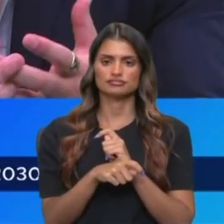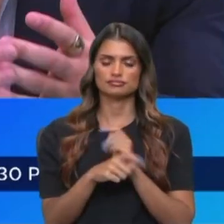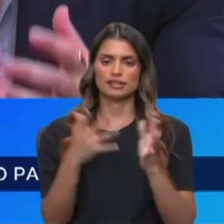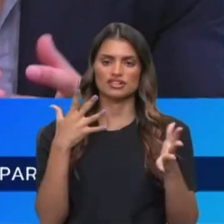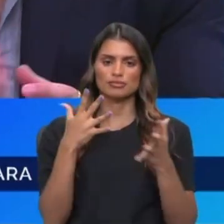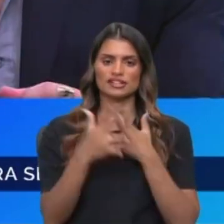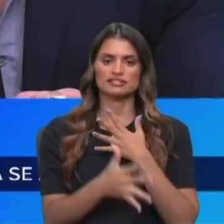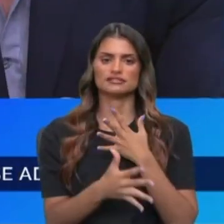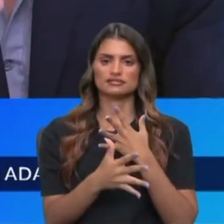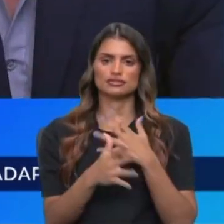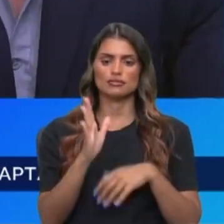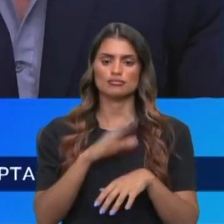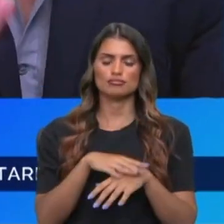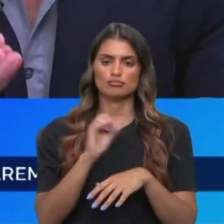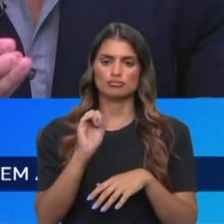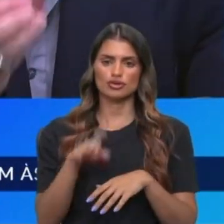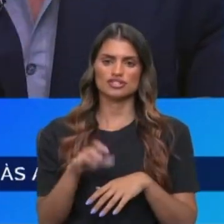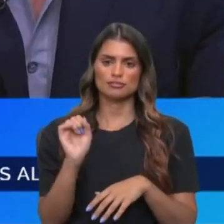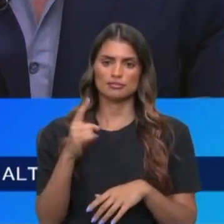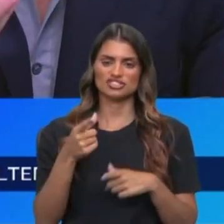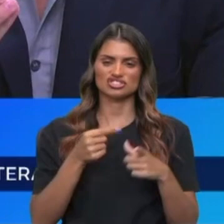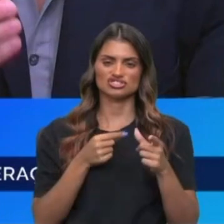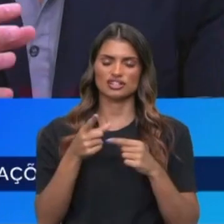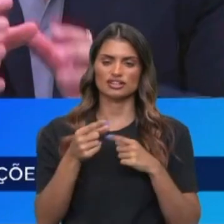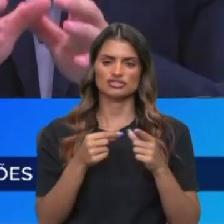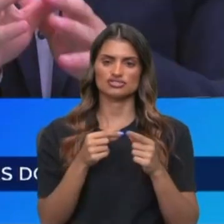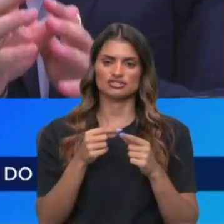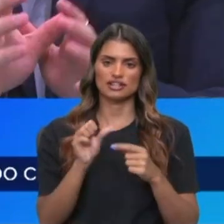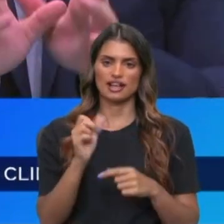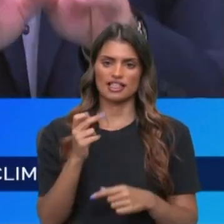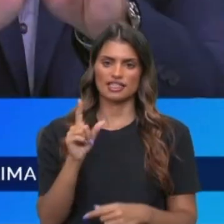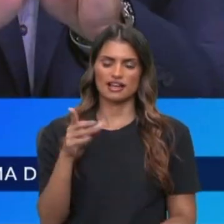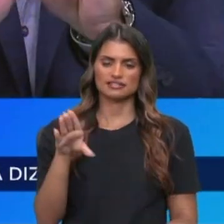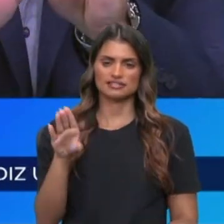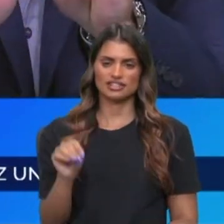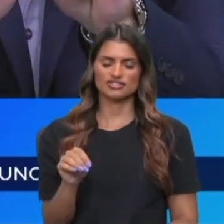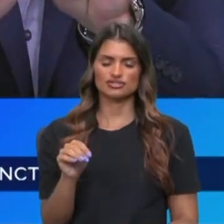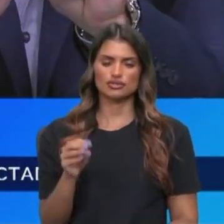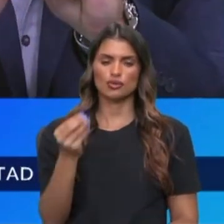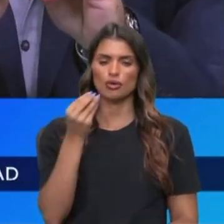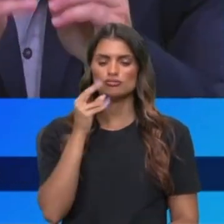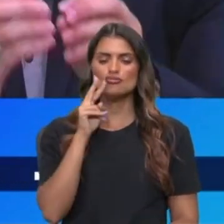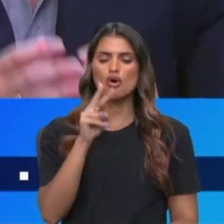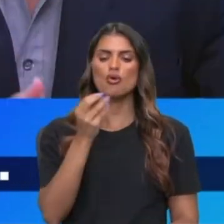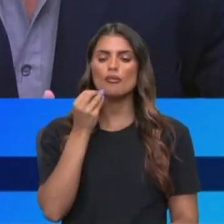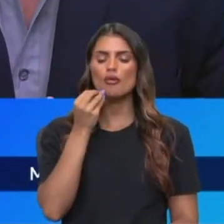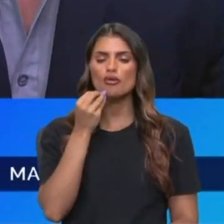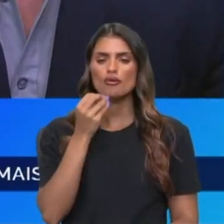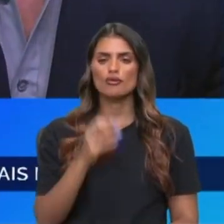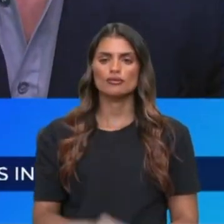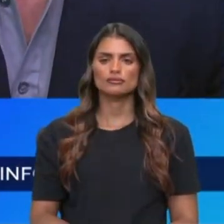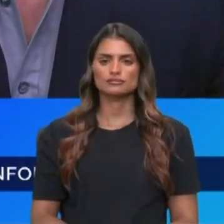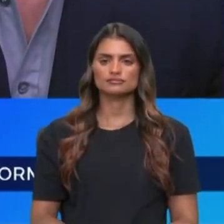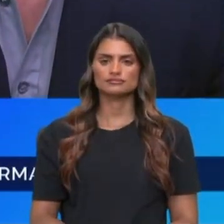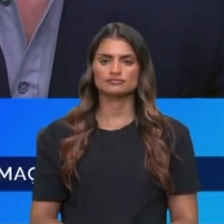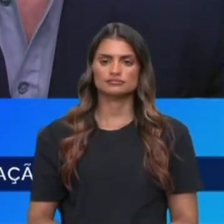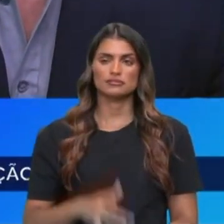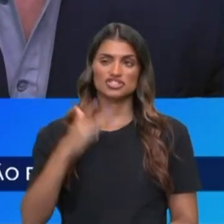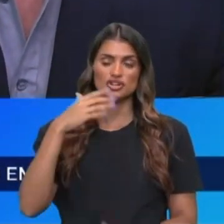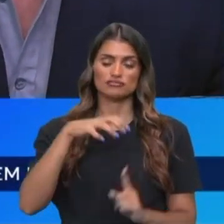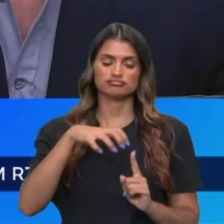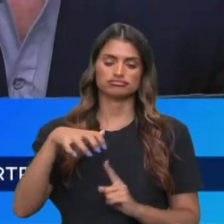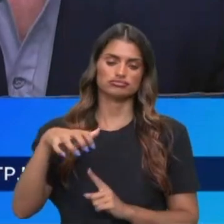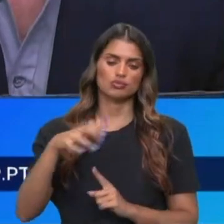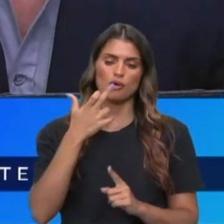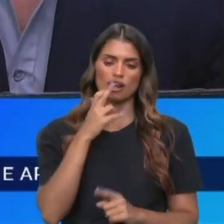transparente devido à ação das primeiras estrelas, das primeiras galáxias. E como é que eles viram isto? Imagina um balão de ar quente, vamos